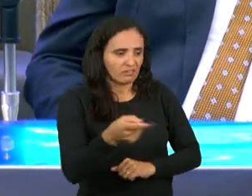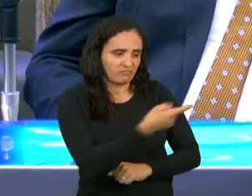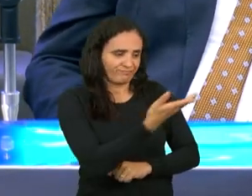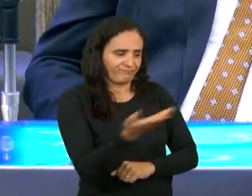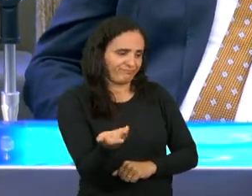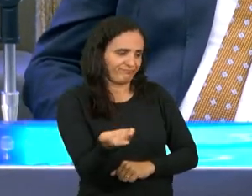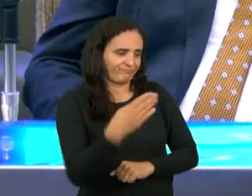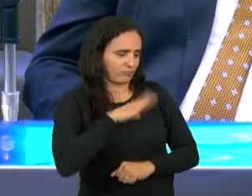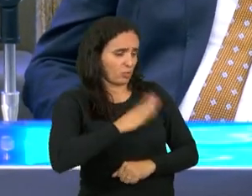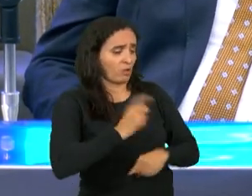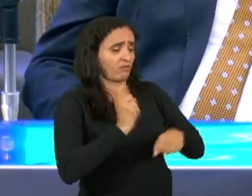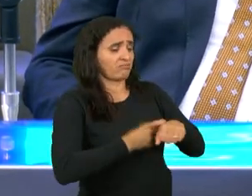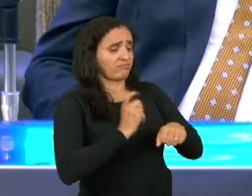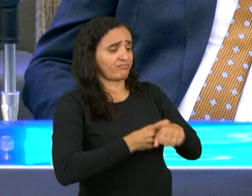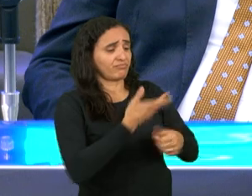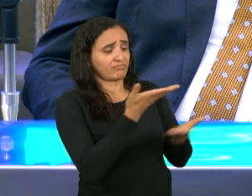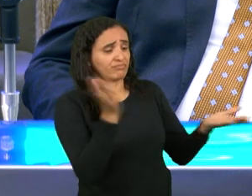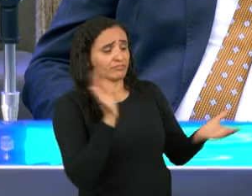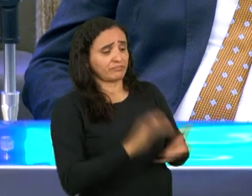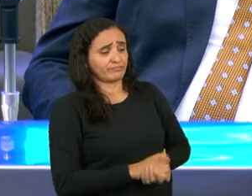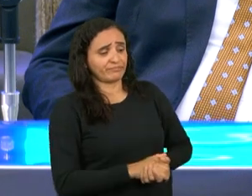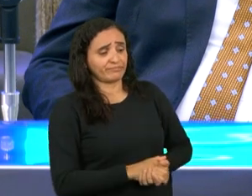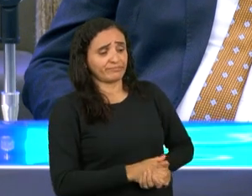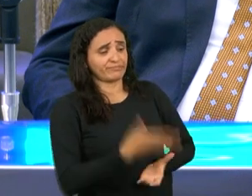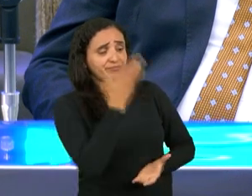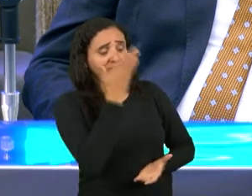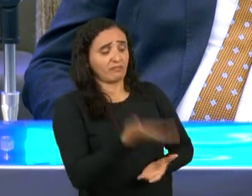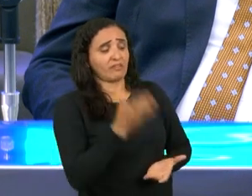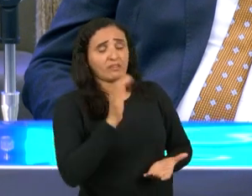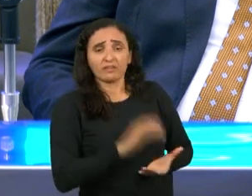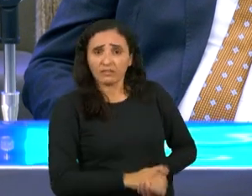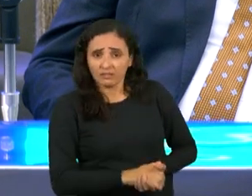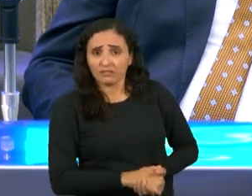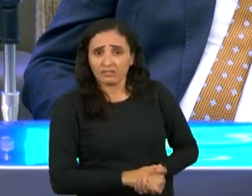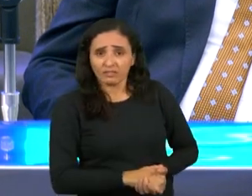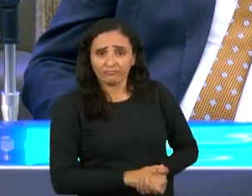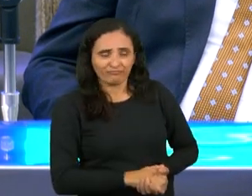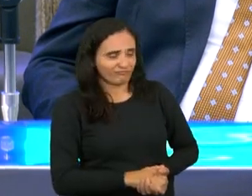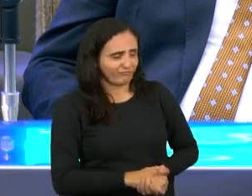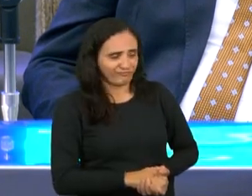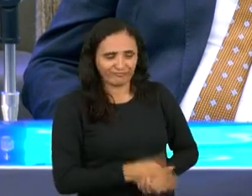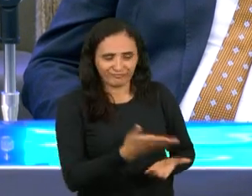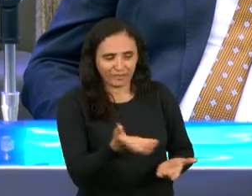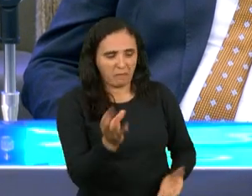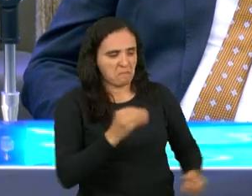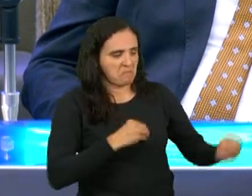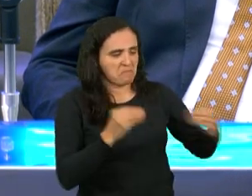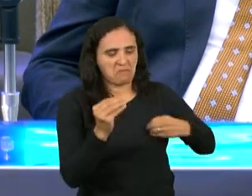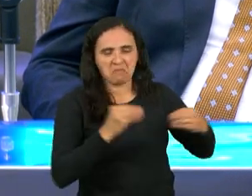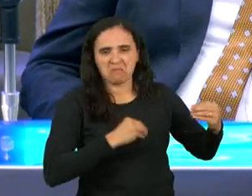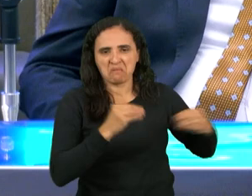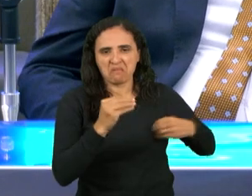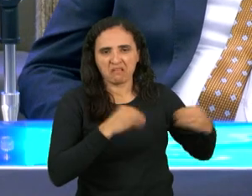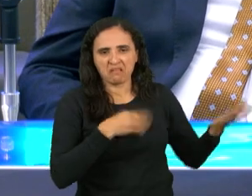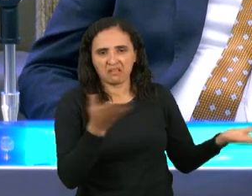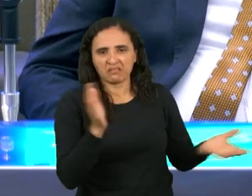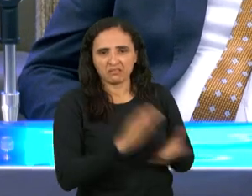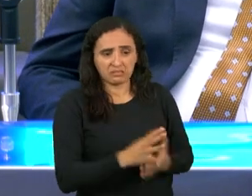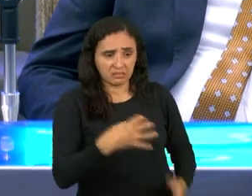do coração deles os quais havendo perdido todo o quê